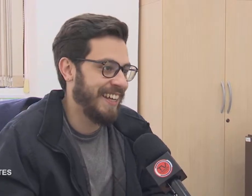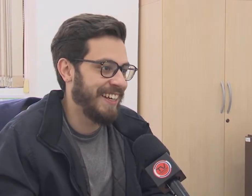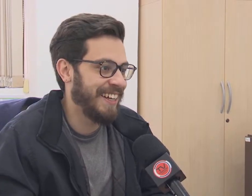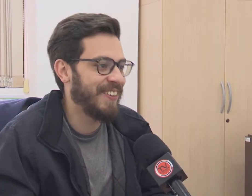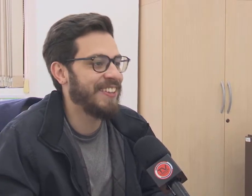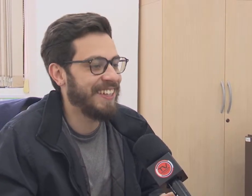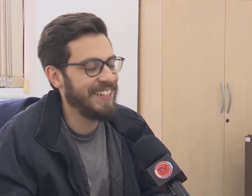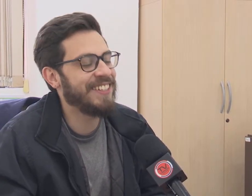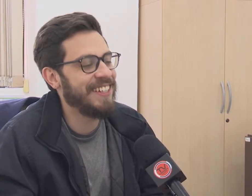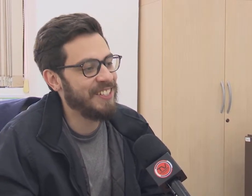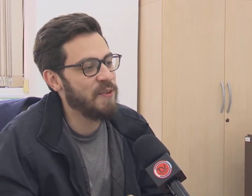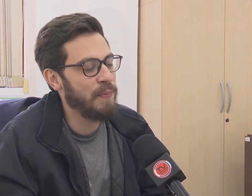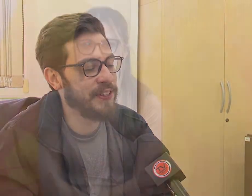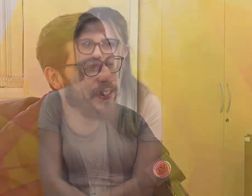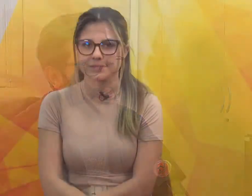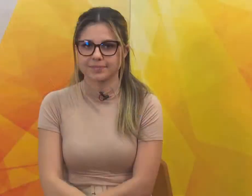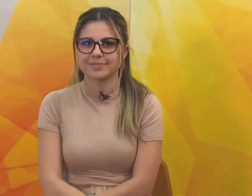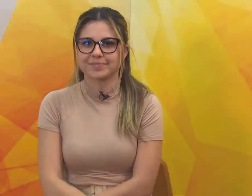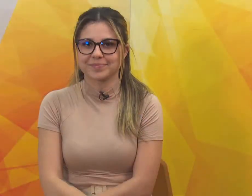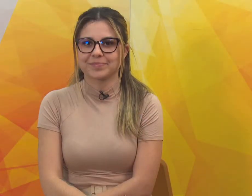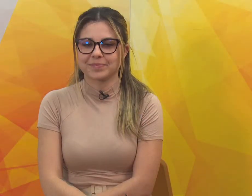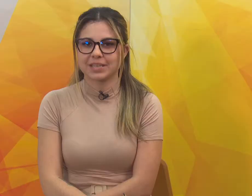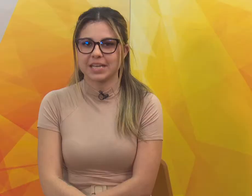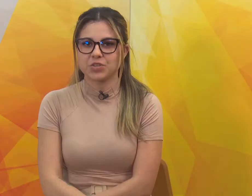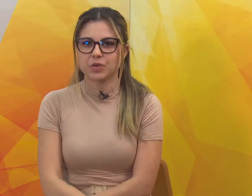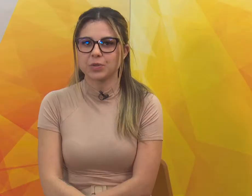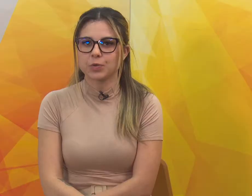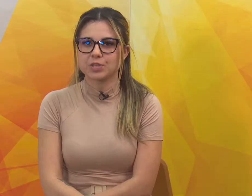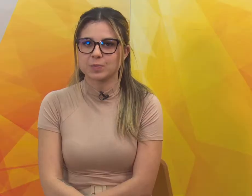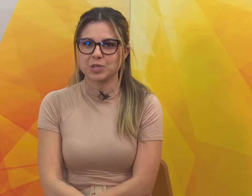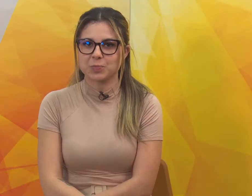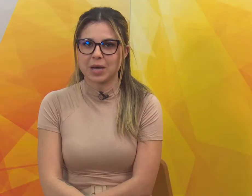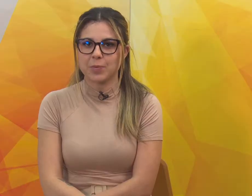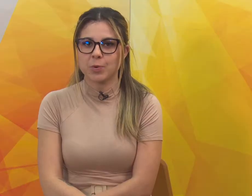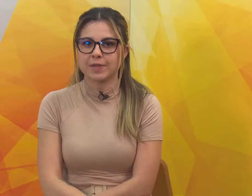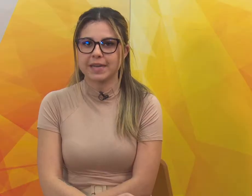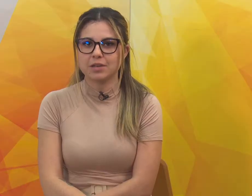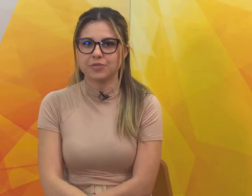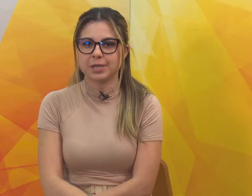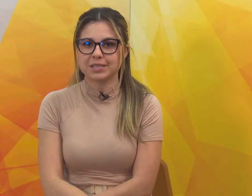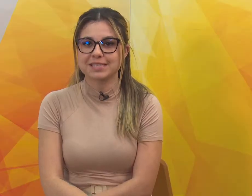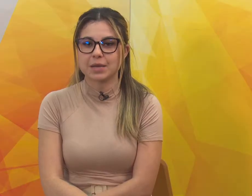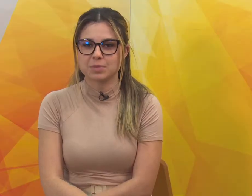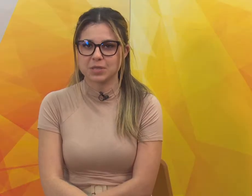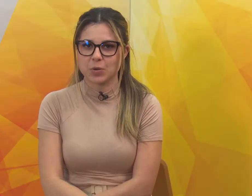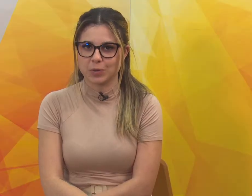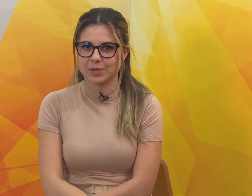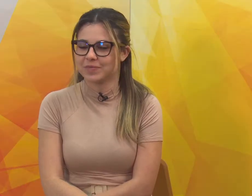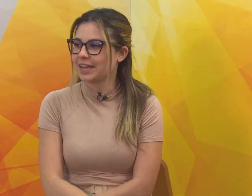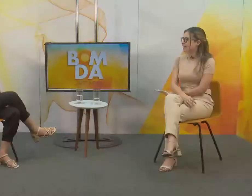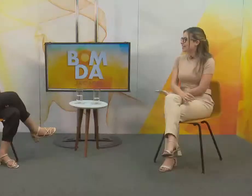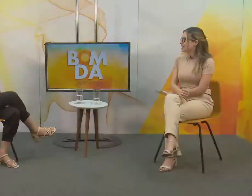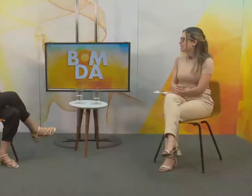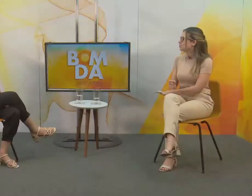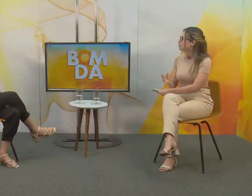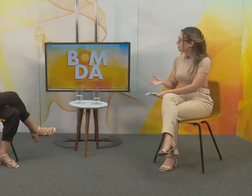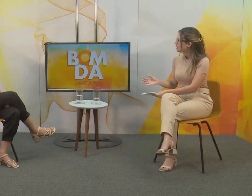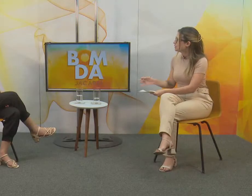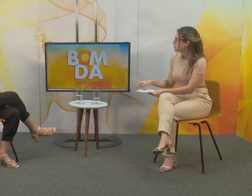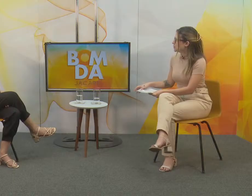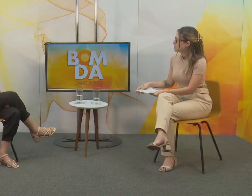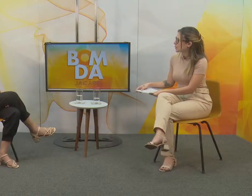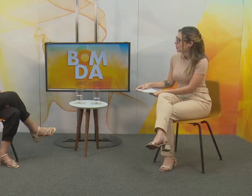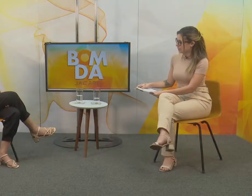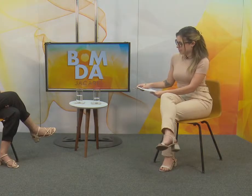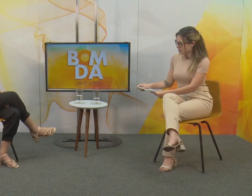porque a lei já tem, agora tem que garantir que a lei seja cumprida. E a gente volta com o nosso bate-papo com a Adriele Fernandes, que é psicóloga. Adriele,